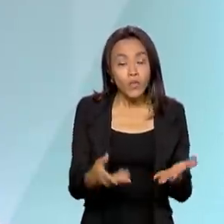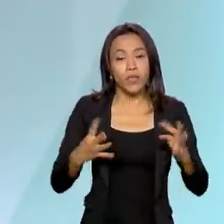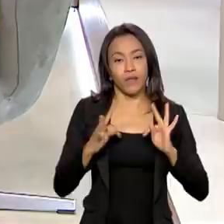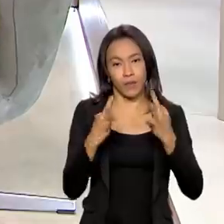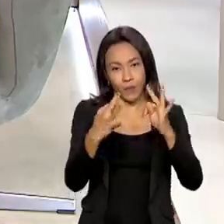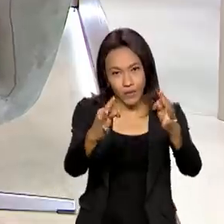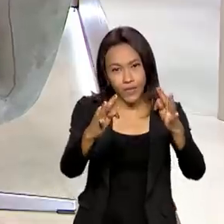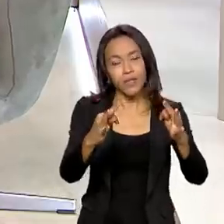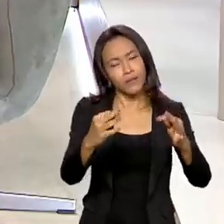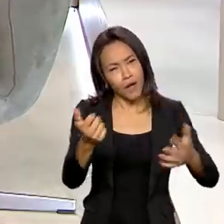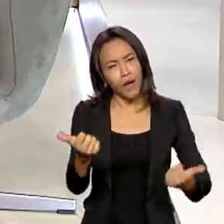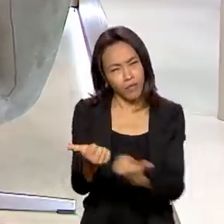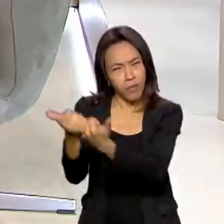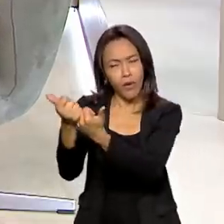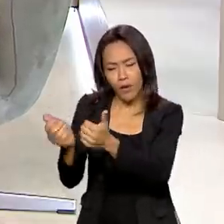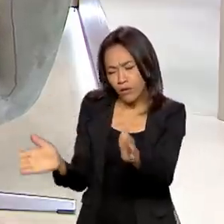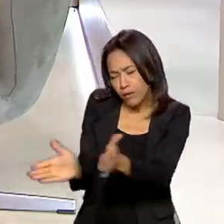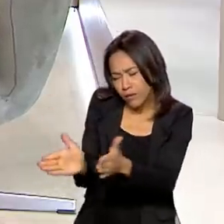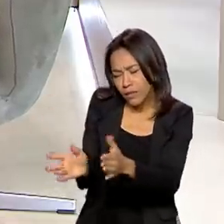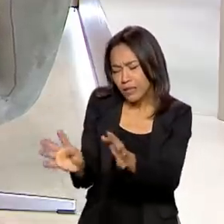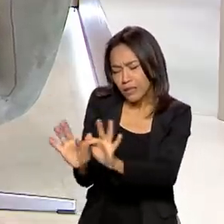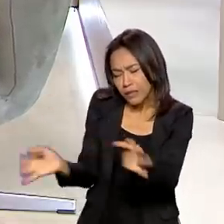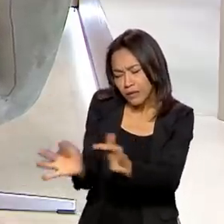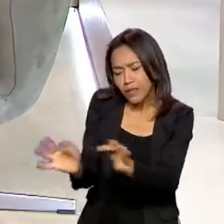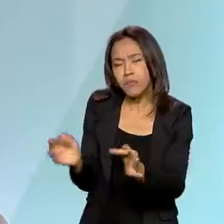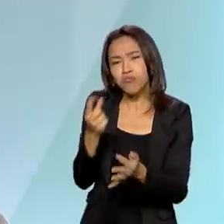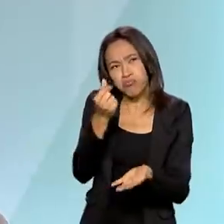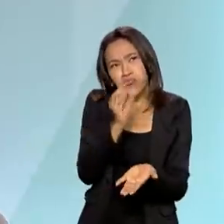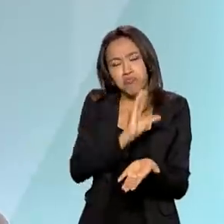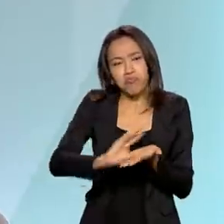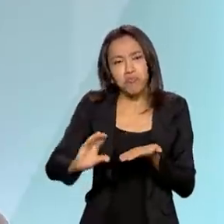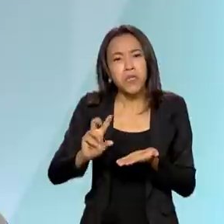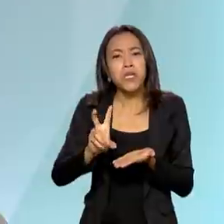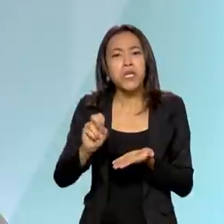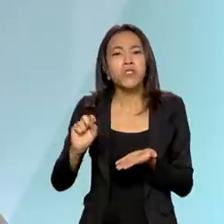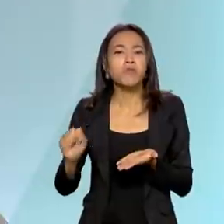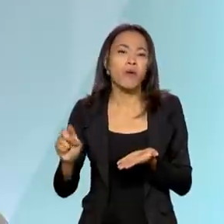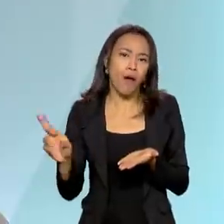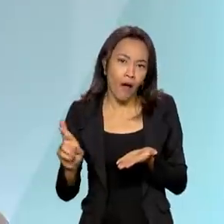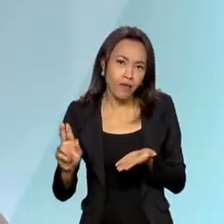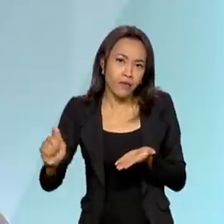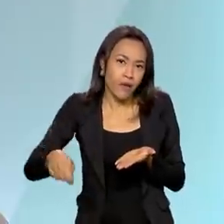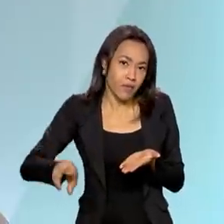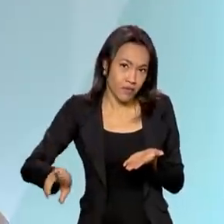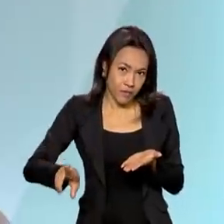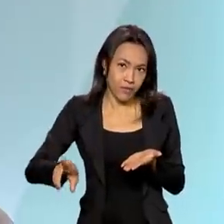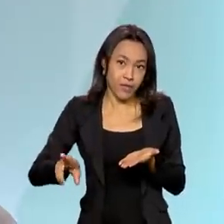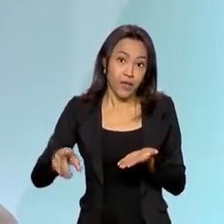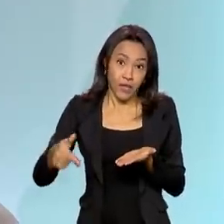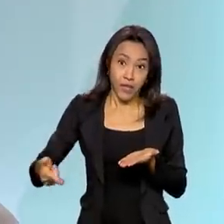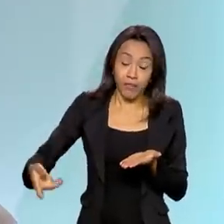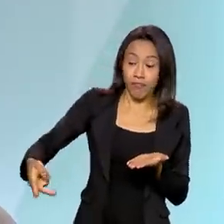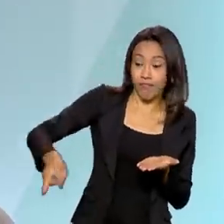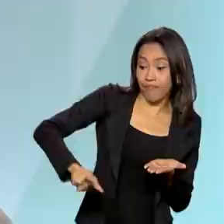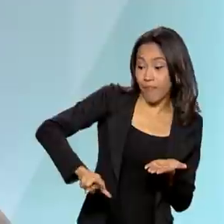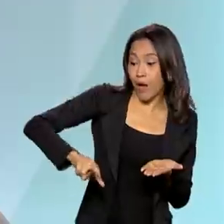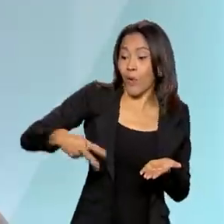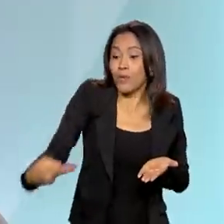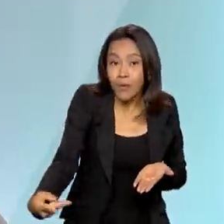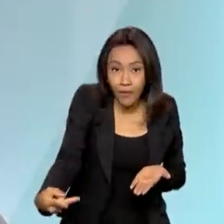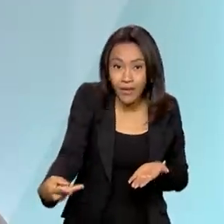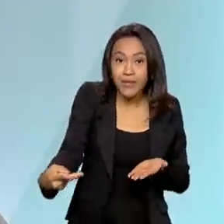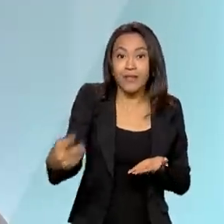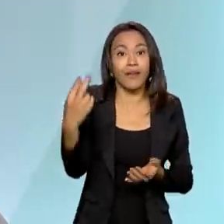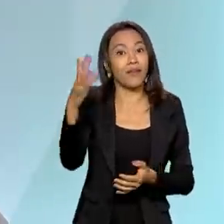pequeno produtor, que você faz um investimento de aproximadamente 500 mil reais, que se retorna em menos de dois anos.